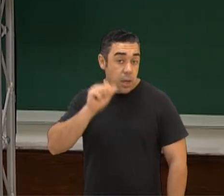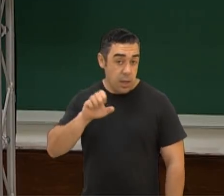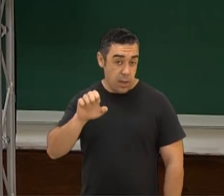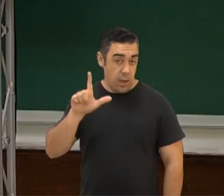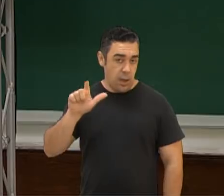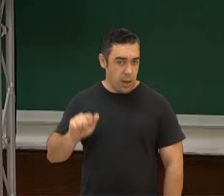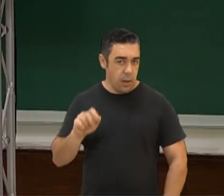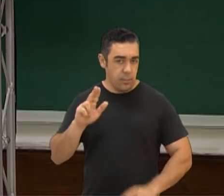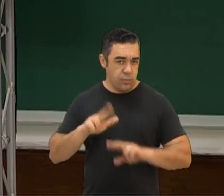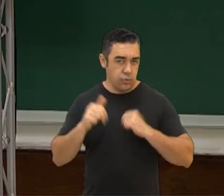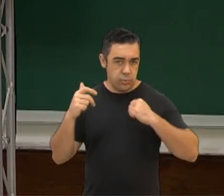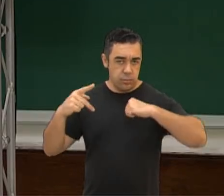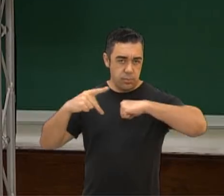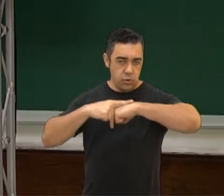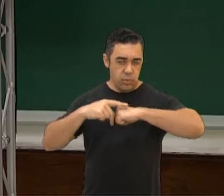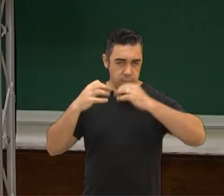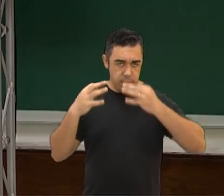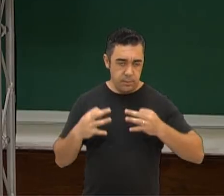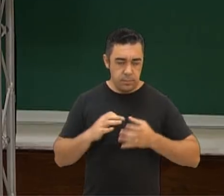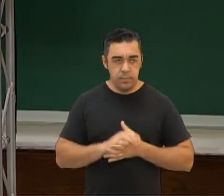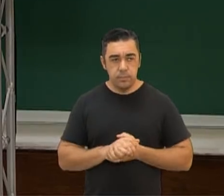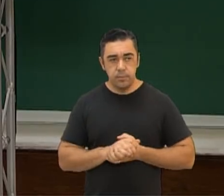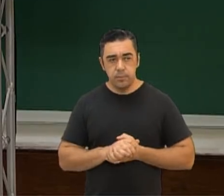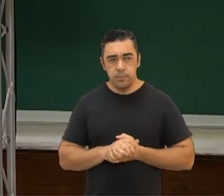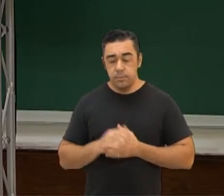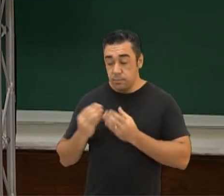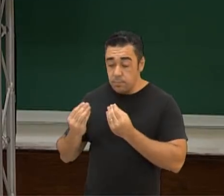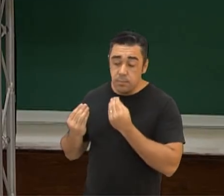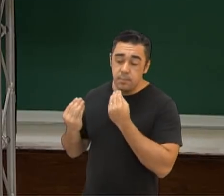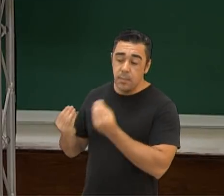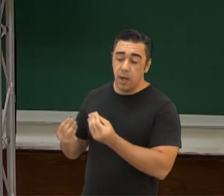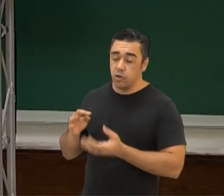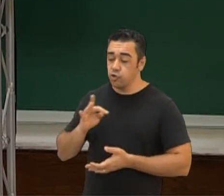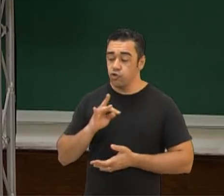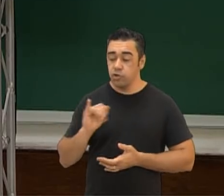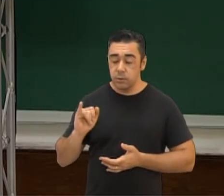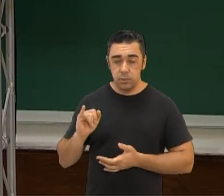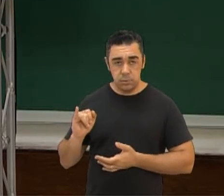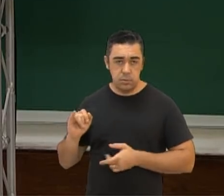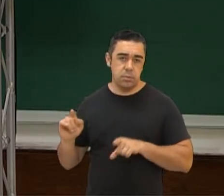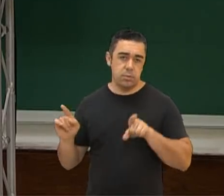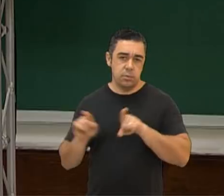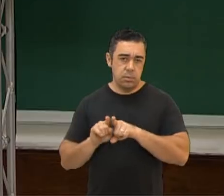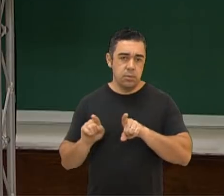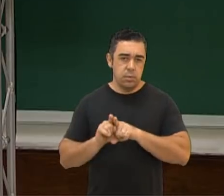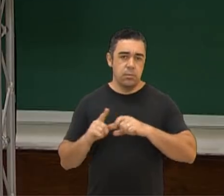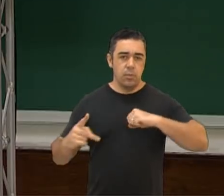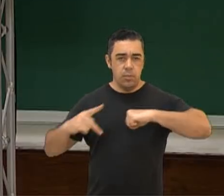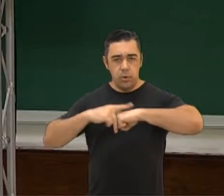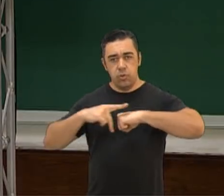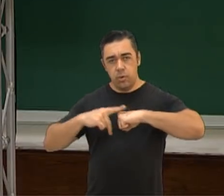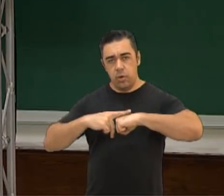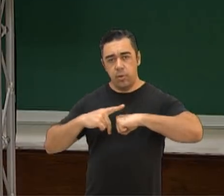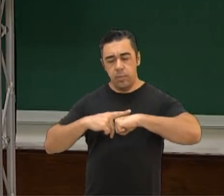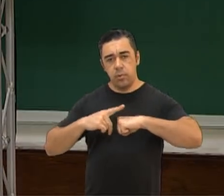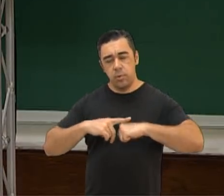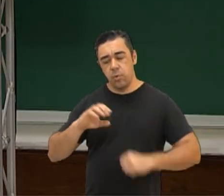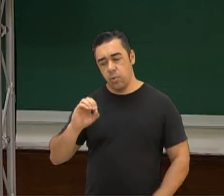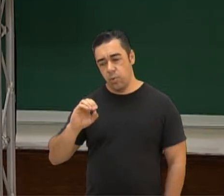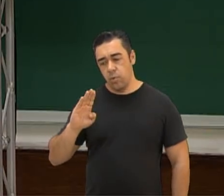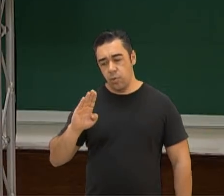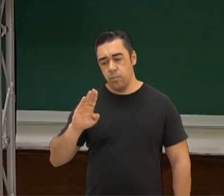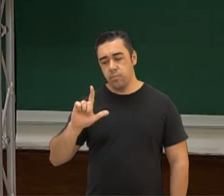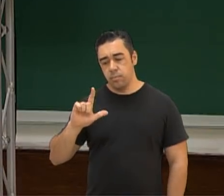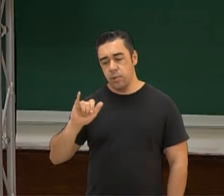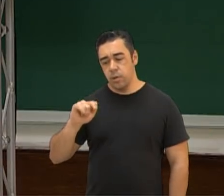um pronome oblíquo. E para ti, ti também é um pronome oblíquo tônico, né? Que está ali na nossa